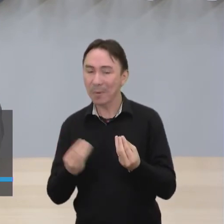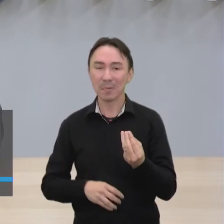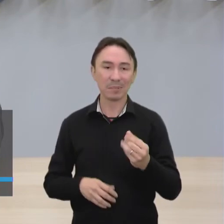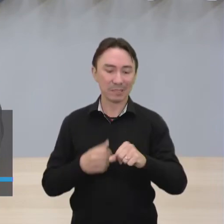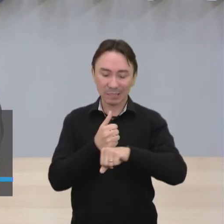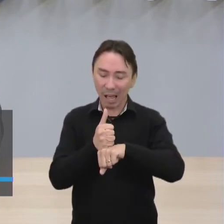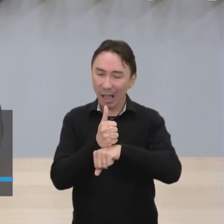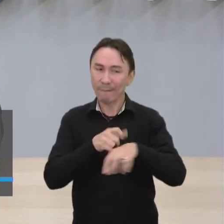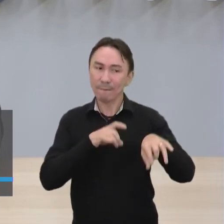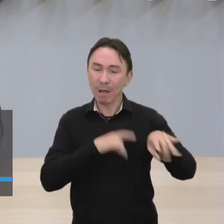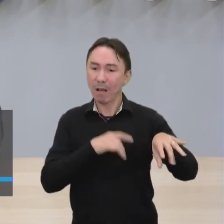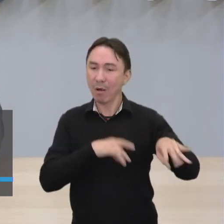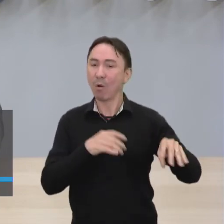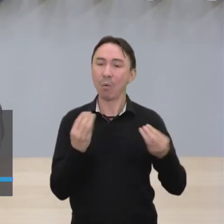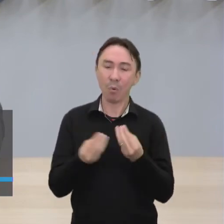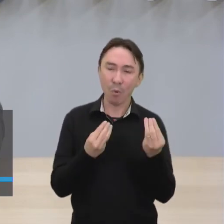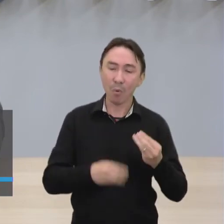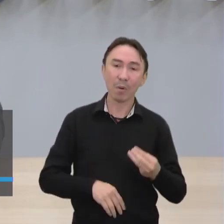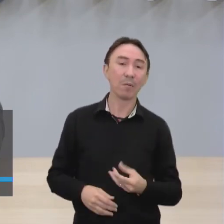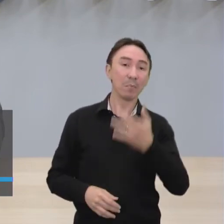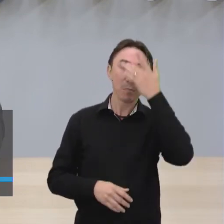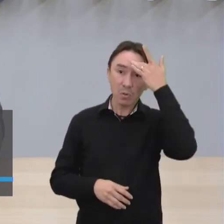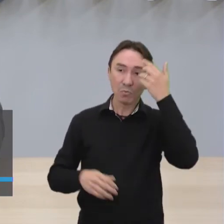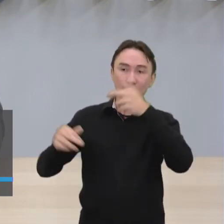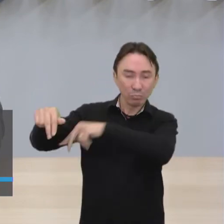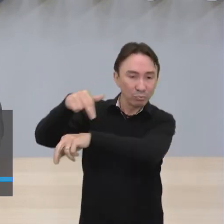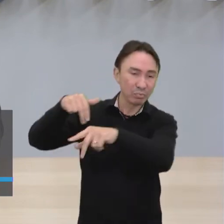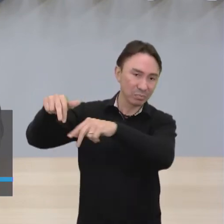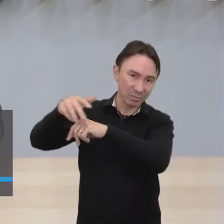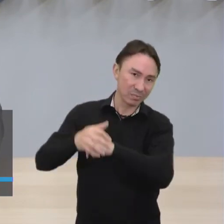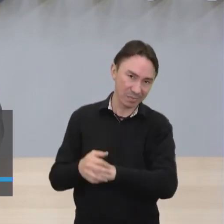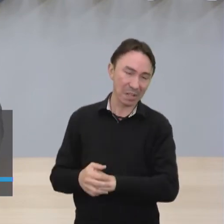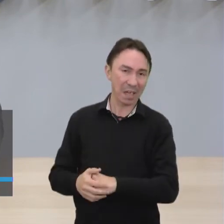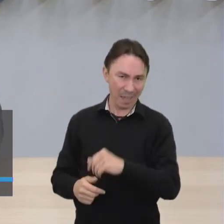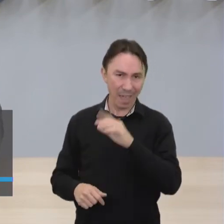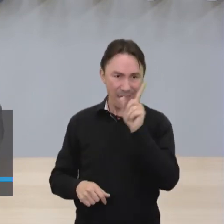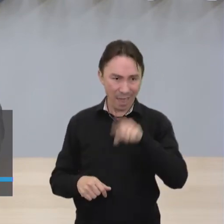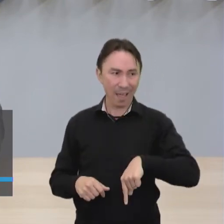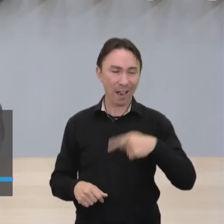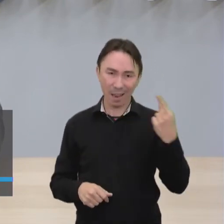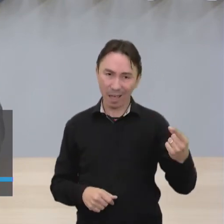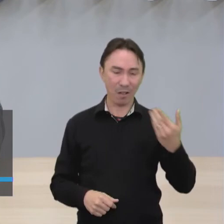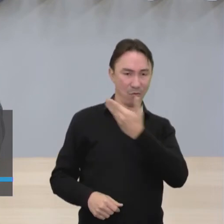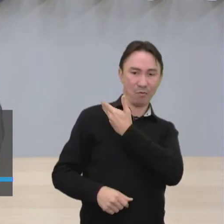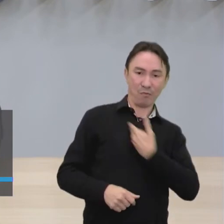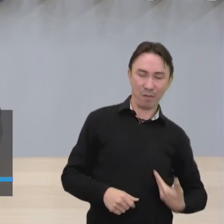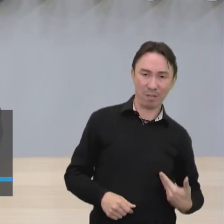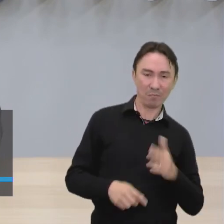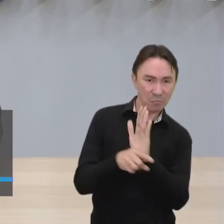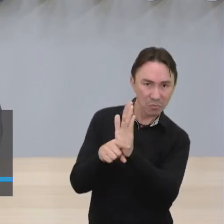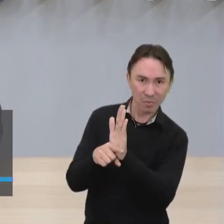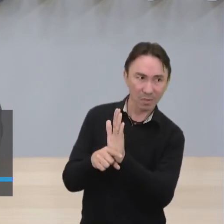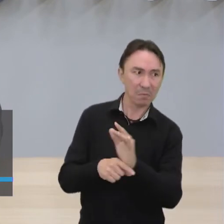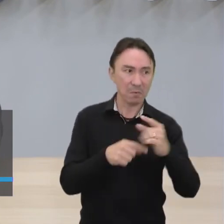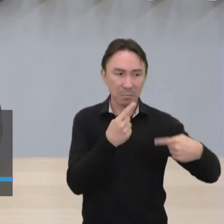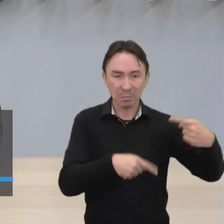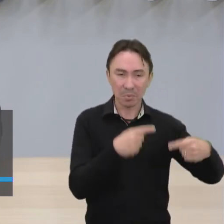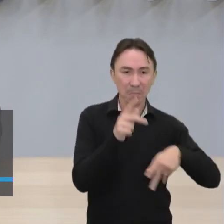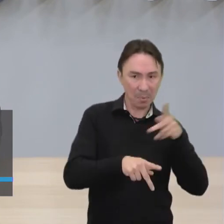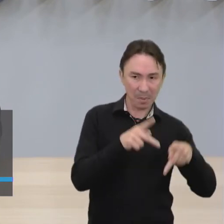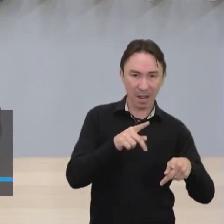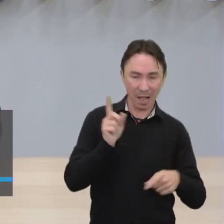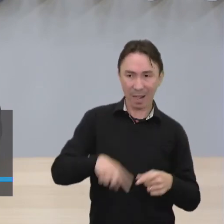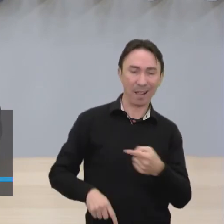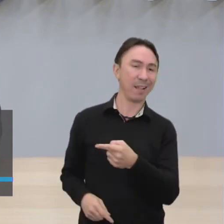para os moradores da comunidade, que isso com certeza não é oficial, não é uma política pública. Então você percebe que a própria comunidade ela vai criando alternativas